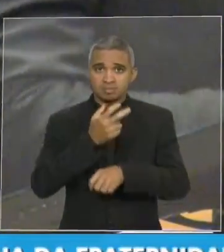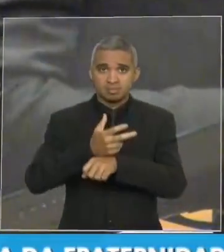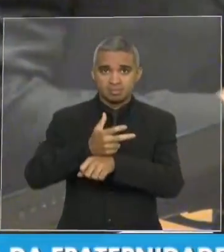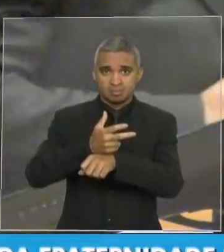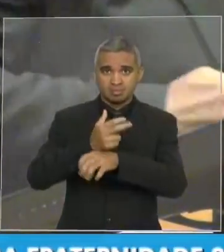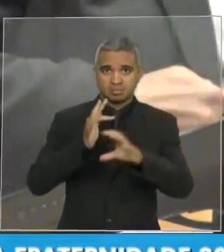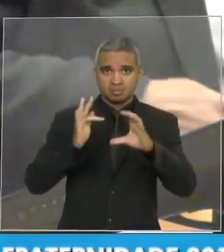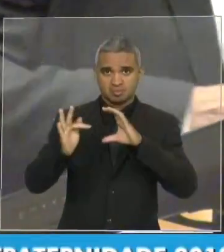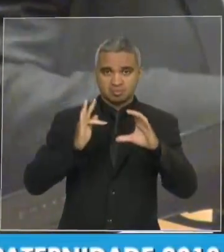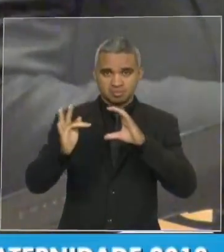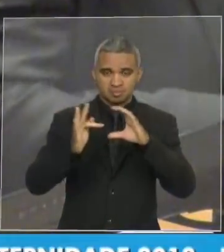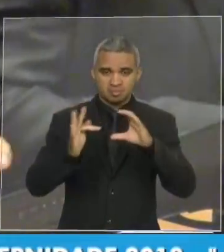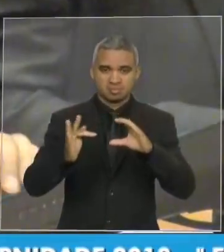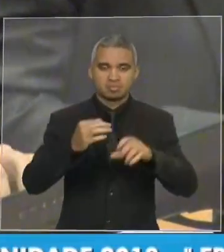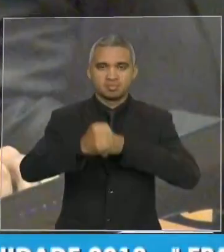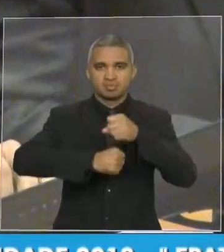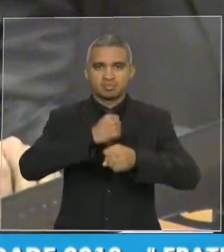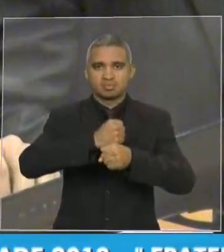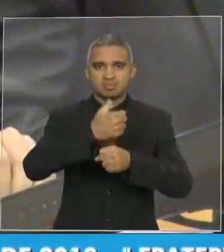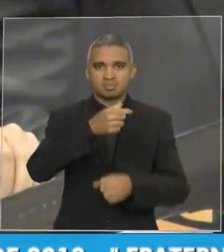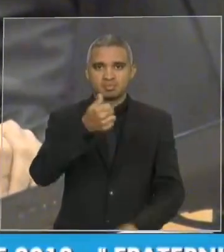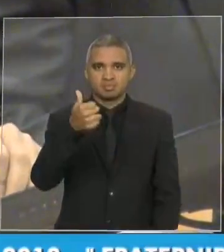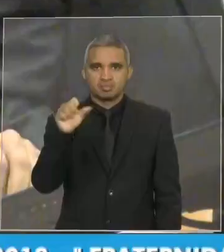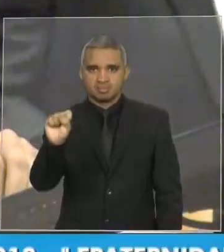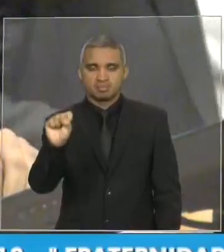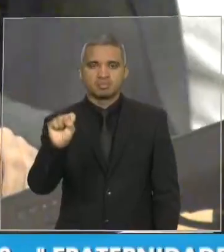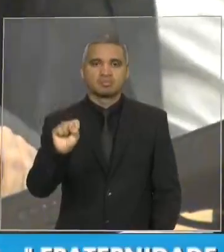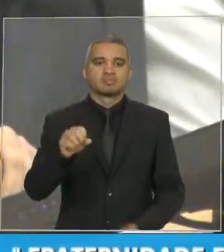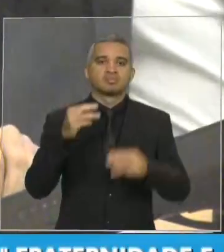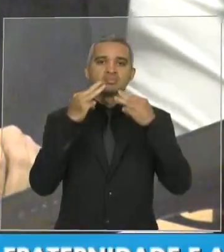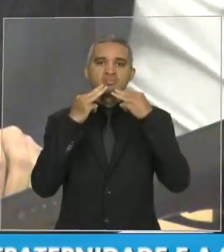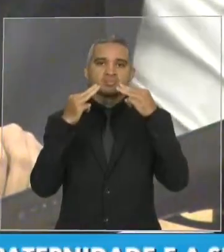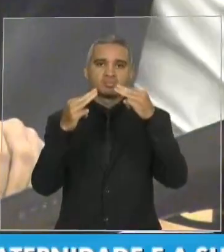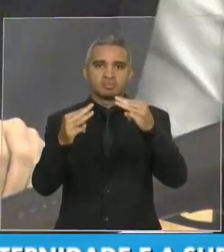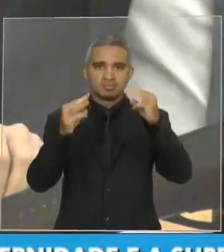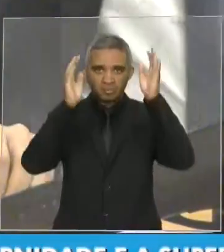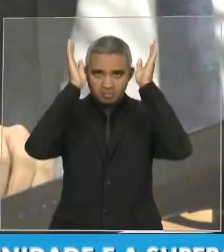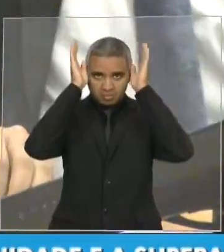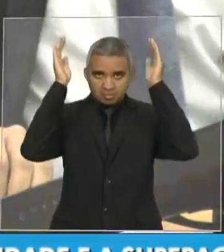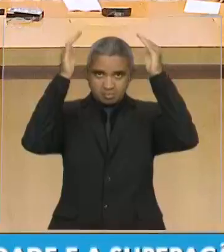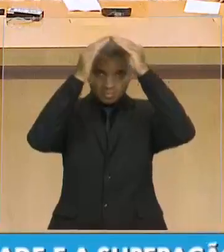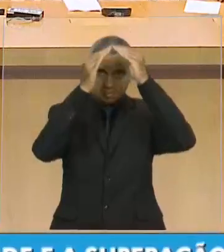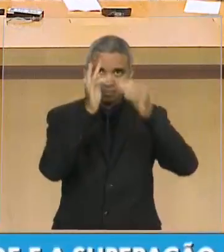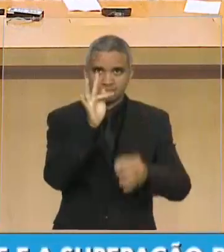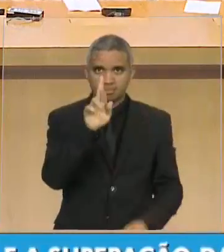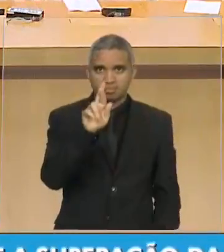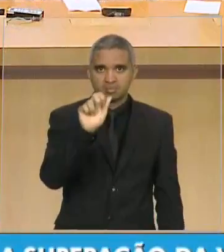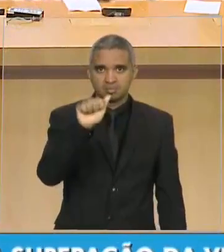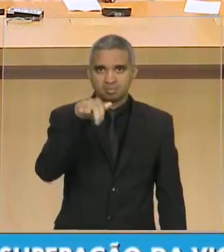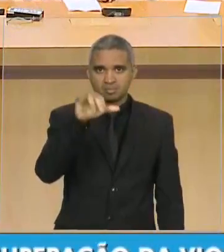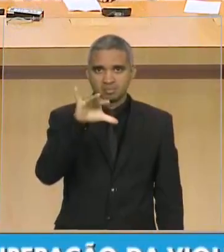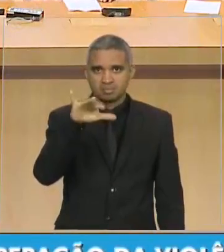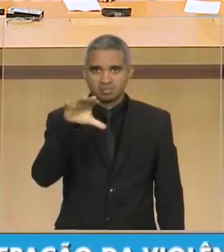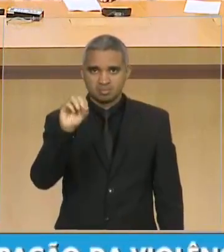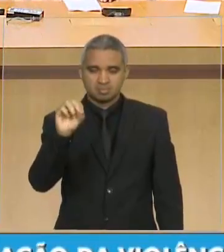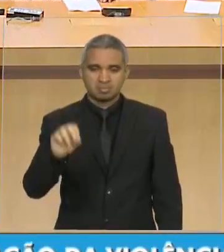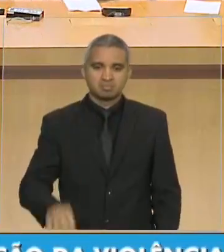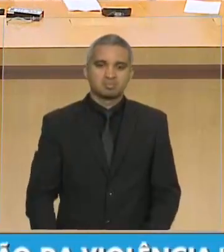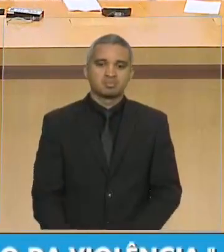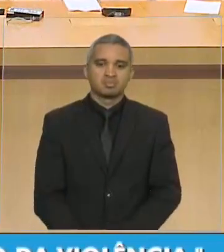Fraternidade 2018 com a mensagem de Sua Santidade, o Papa Francisco.